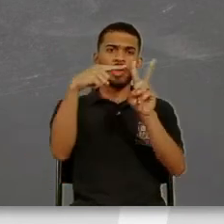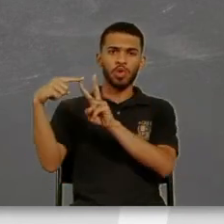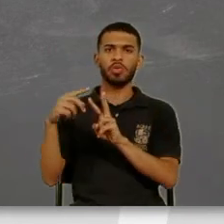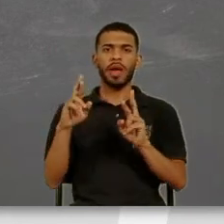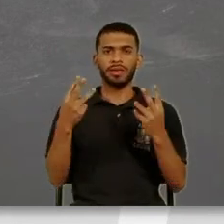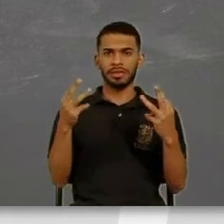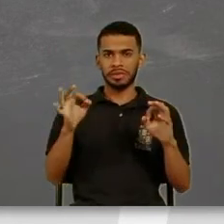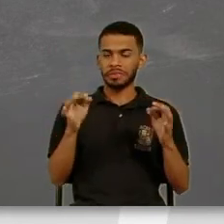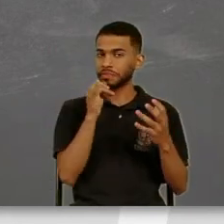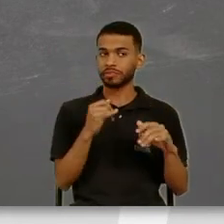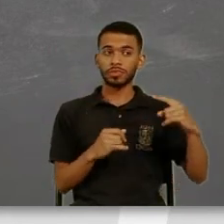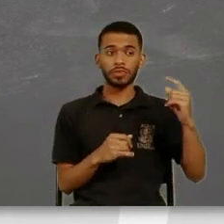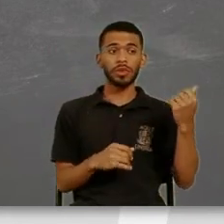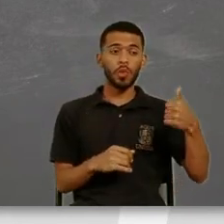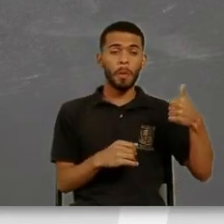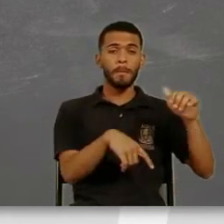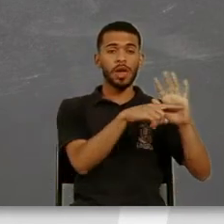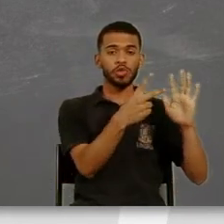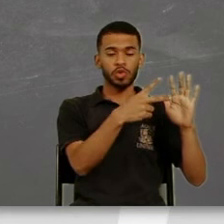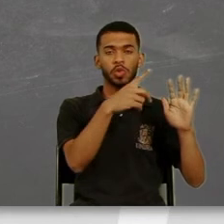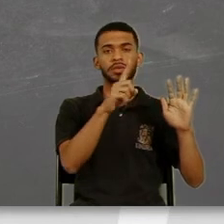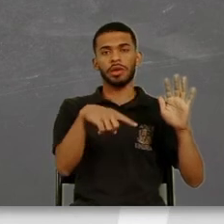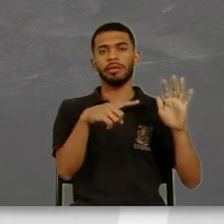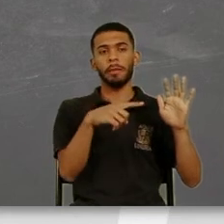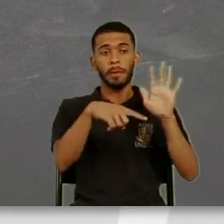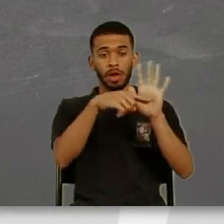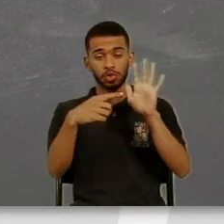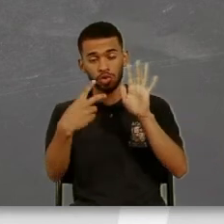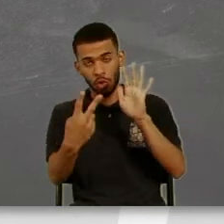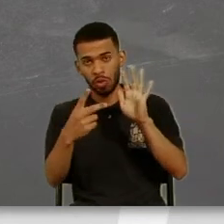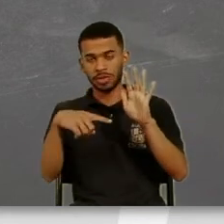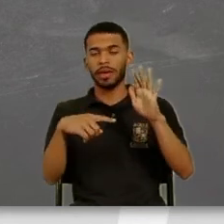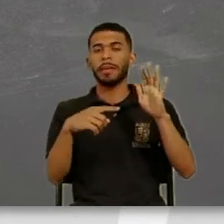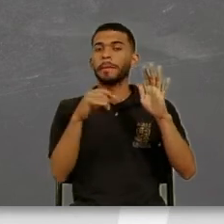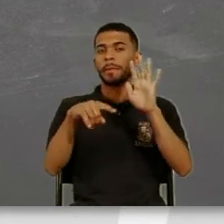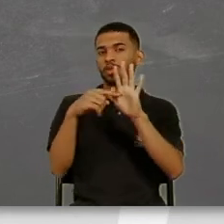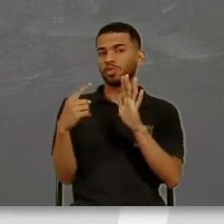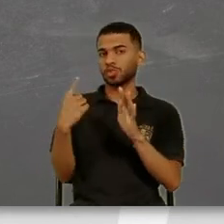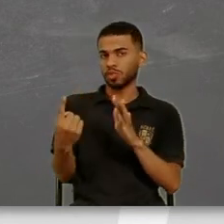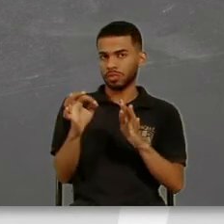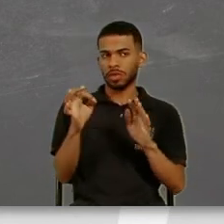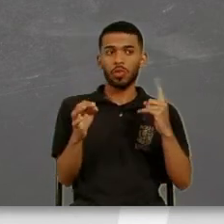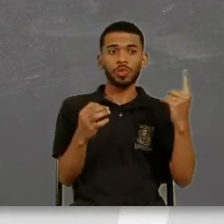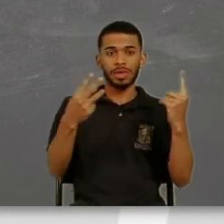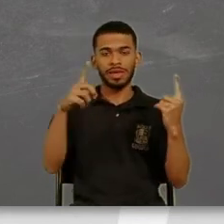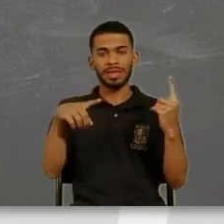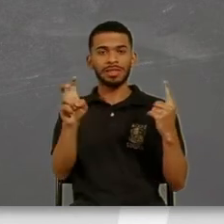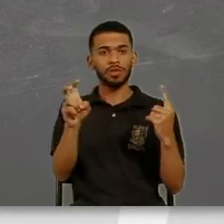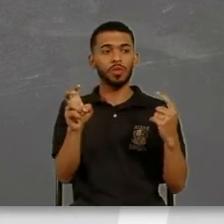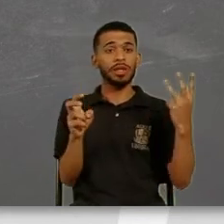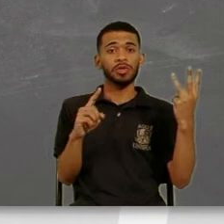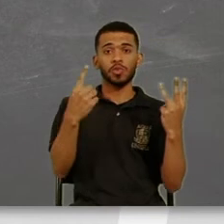Então, 1 menos 2 dá menos 1, 2 com 3 vai dar 5 e 3 com 1